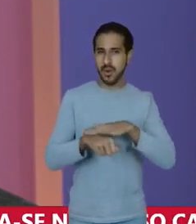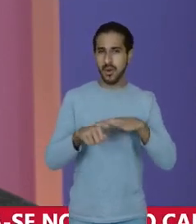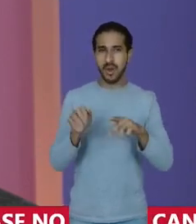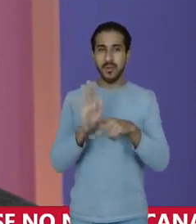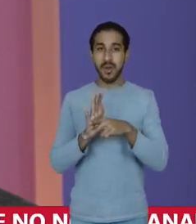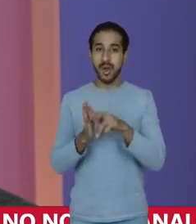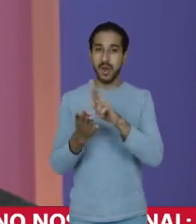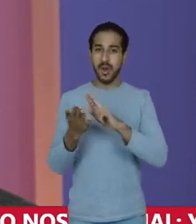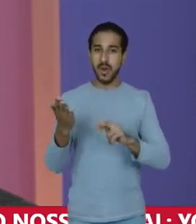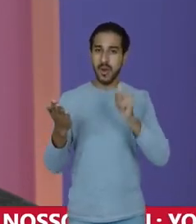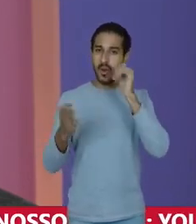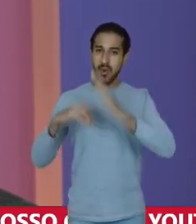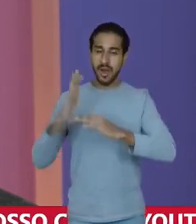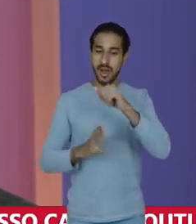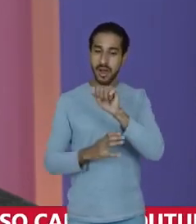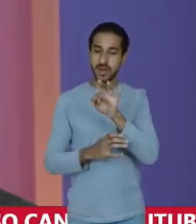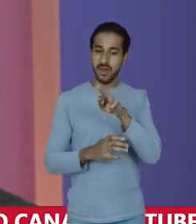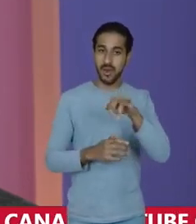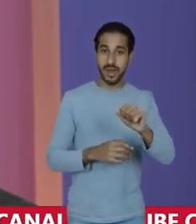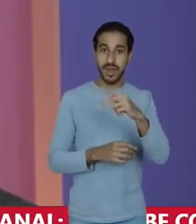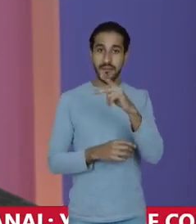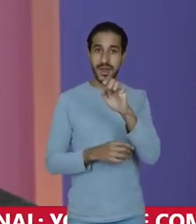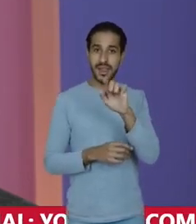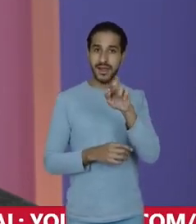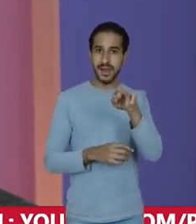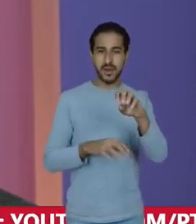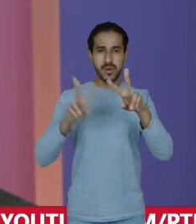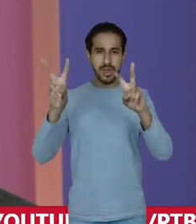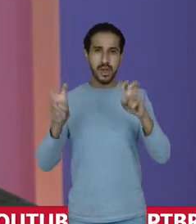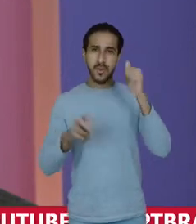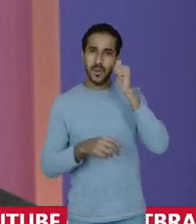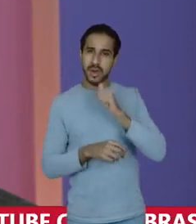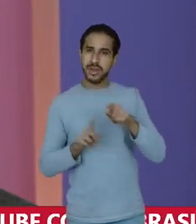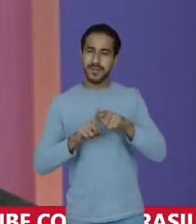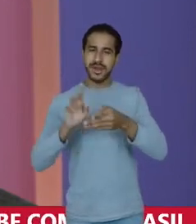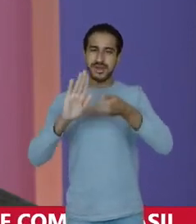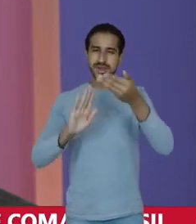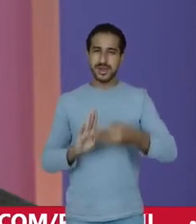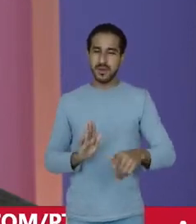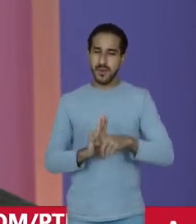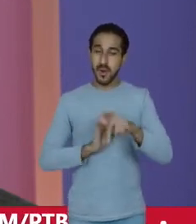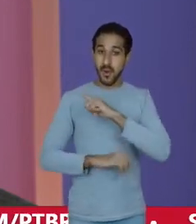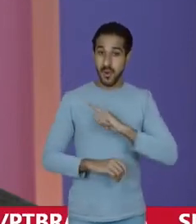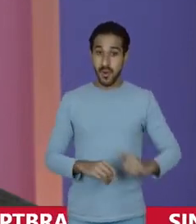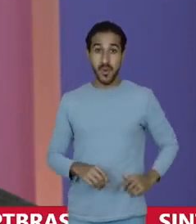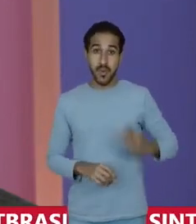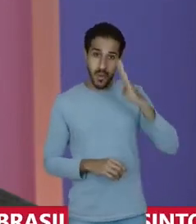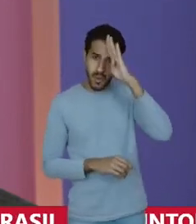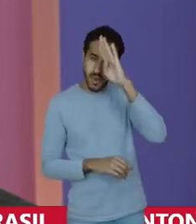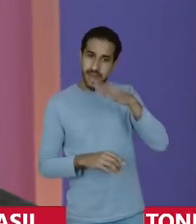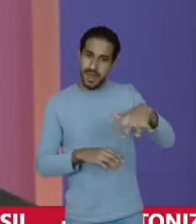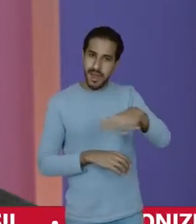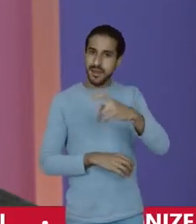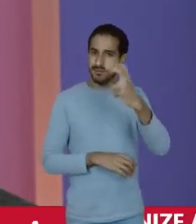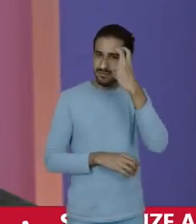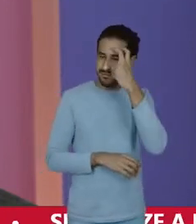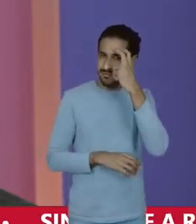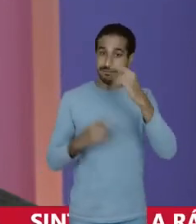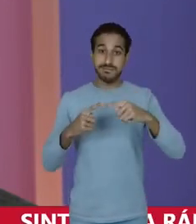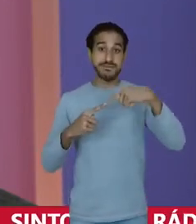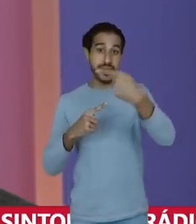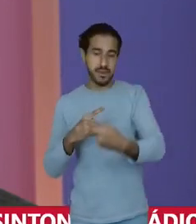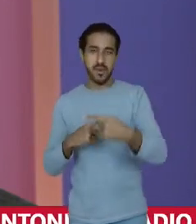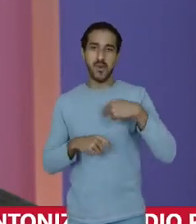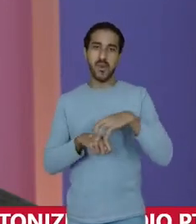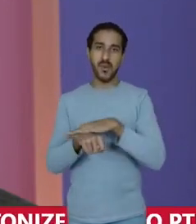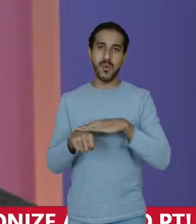com a roteirista Antônia Pellegrino sobre as mulheres e os desmontes do governo Bolsonaro na cultura. Na